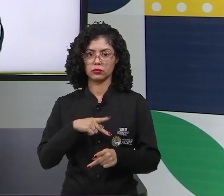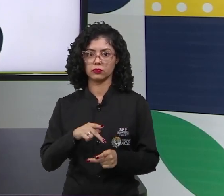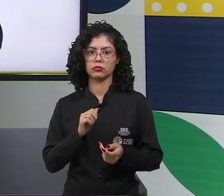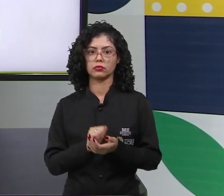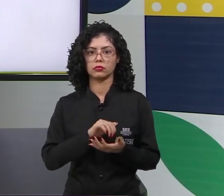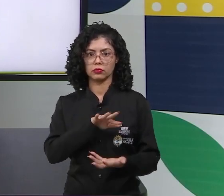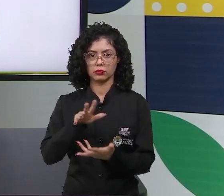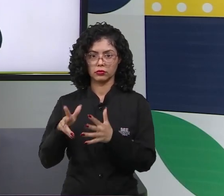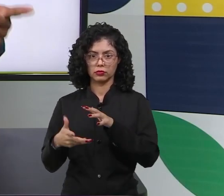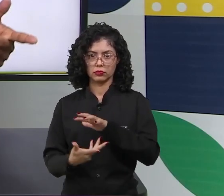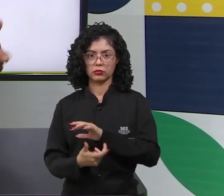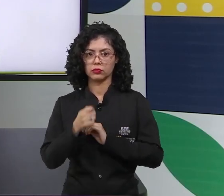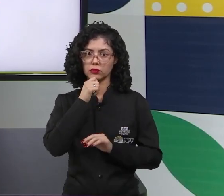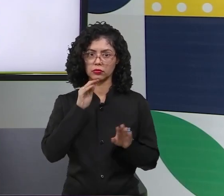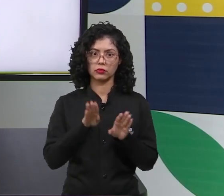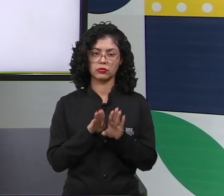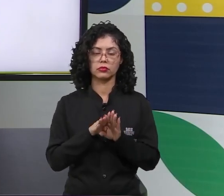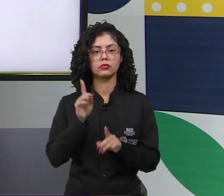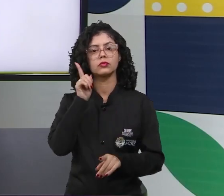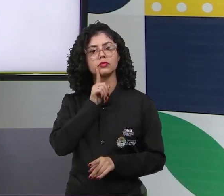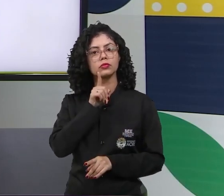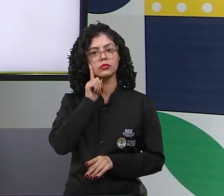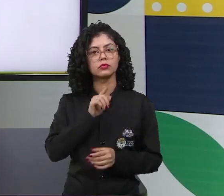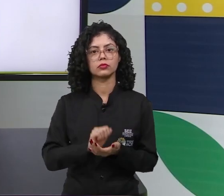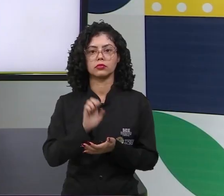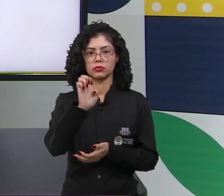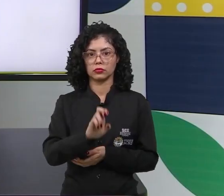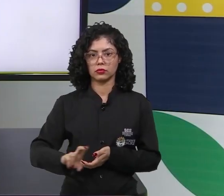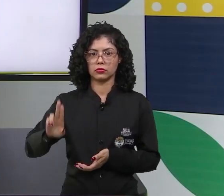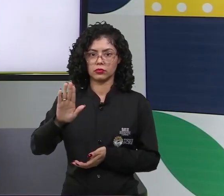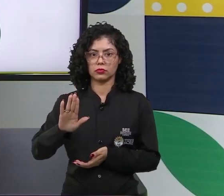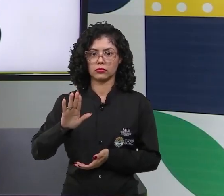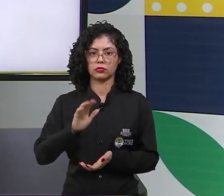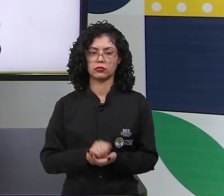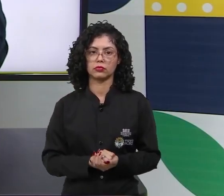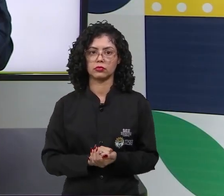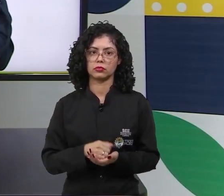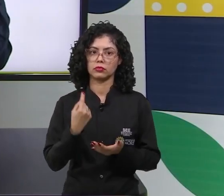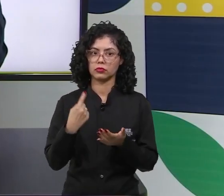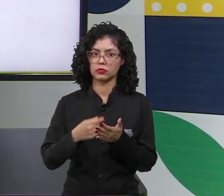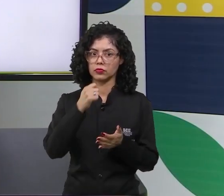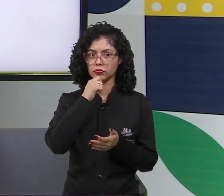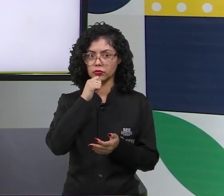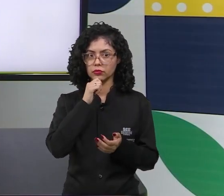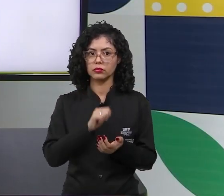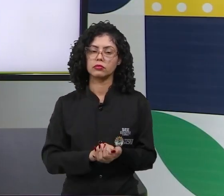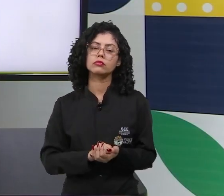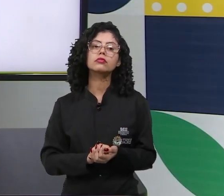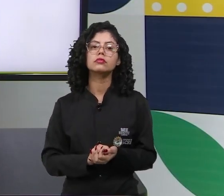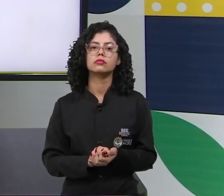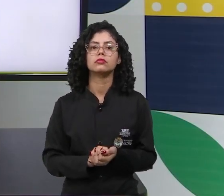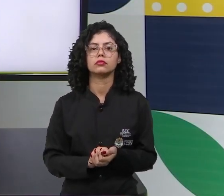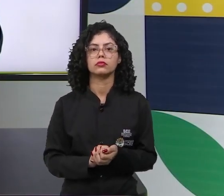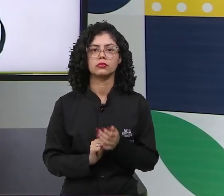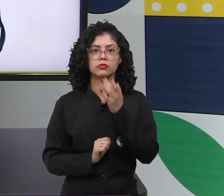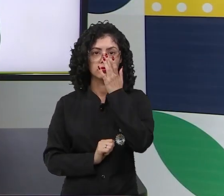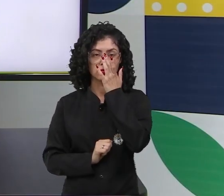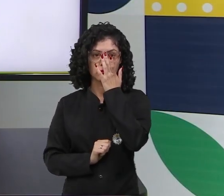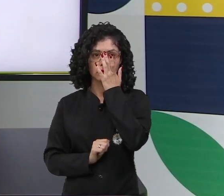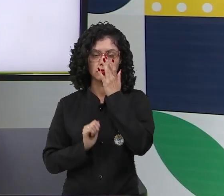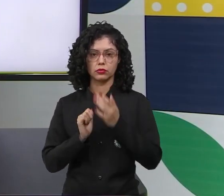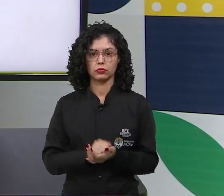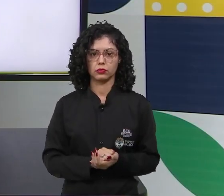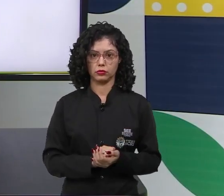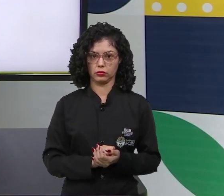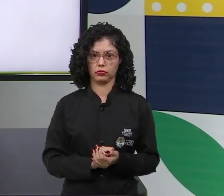no mundo inteiro, nos Estados Unidos, na Europa principalmente, com marcas, com resquícios desse